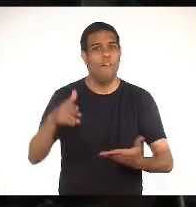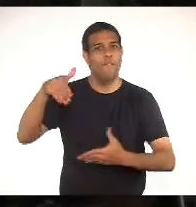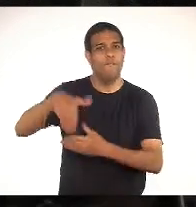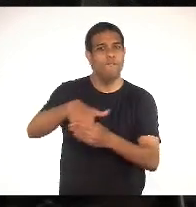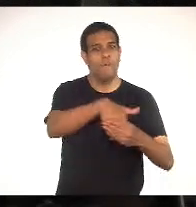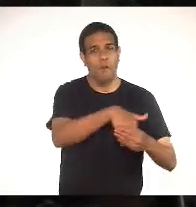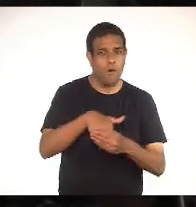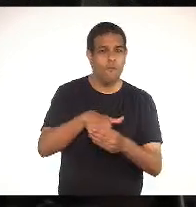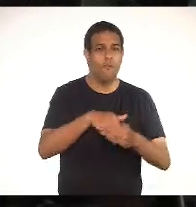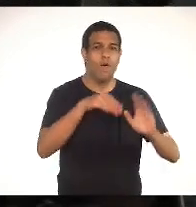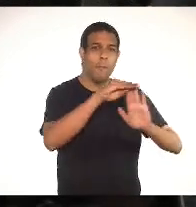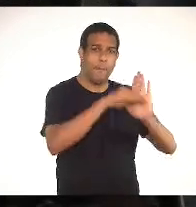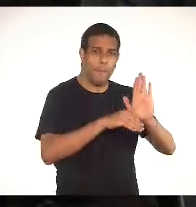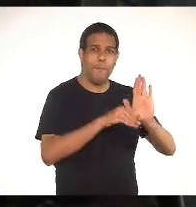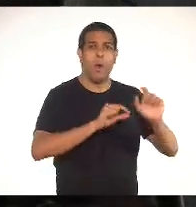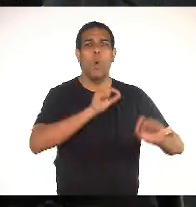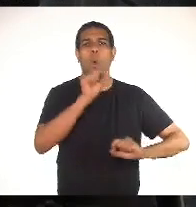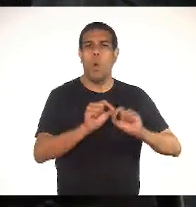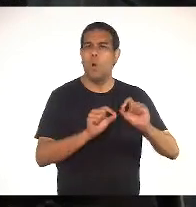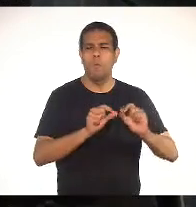votação, a redação final.